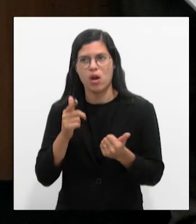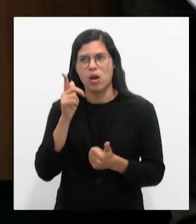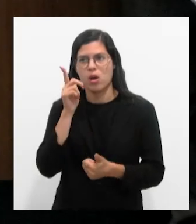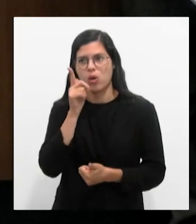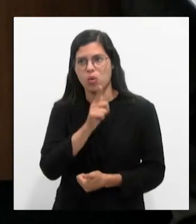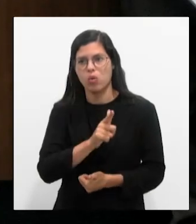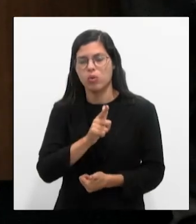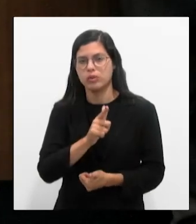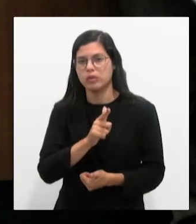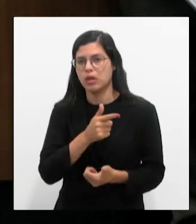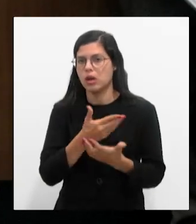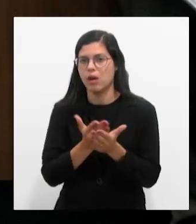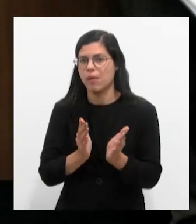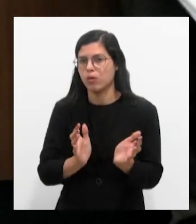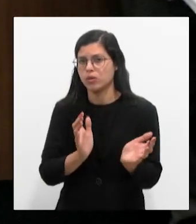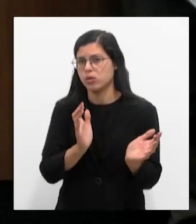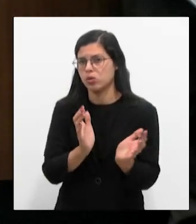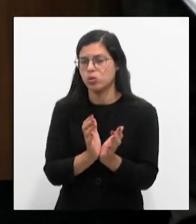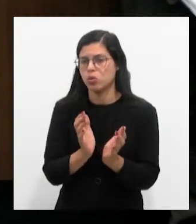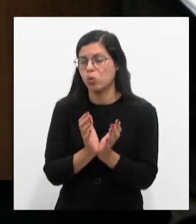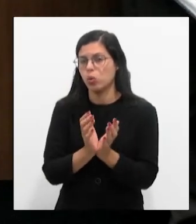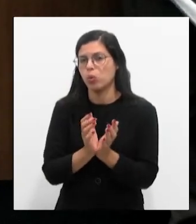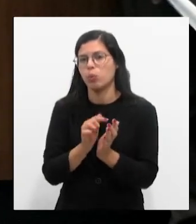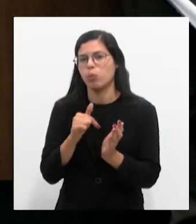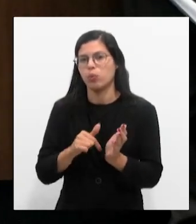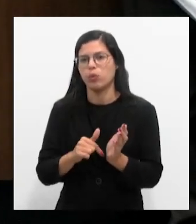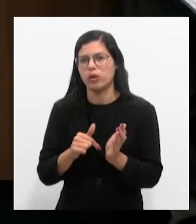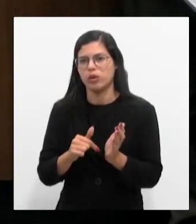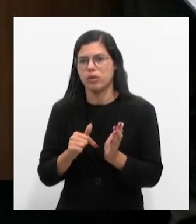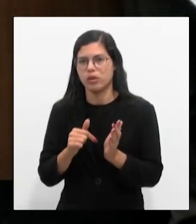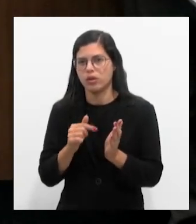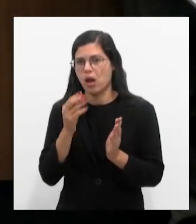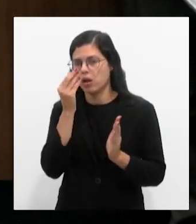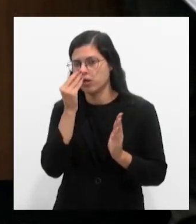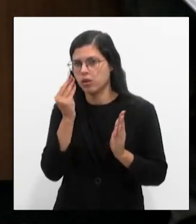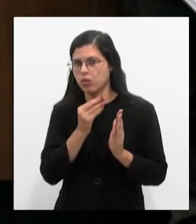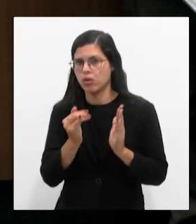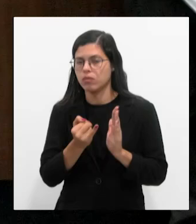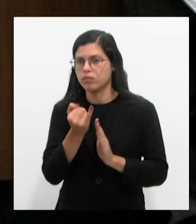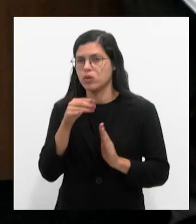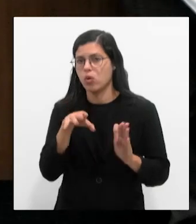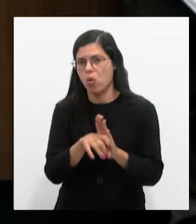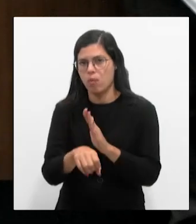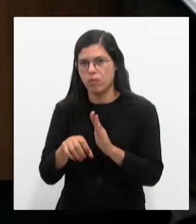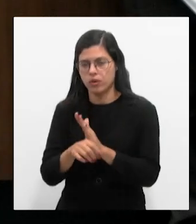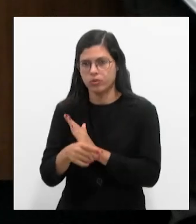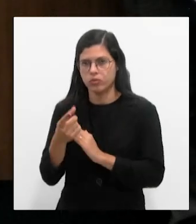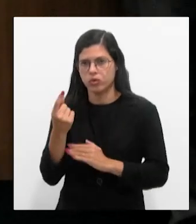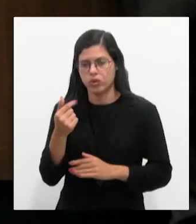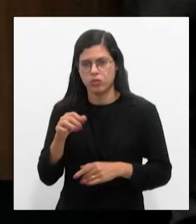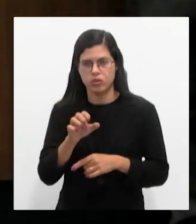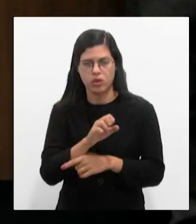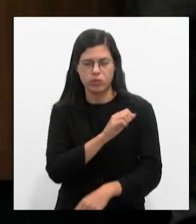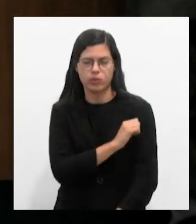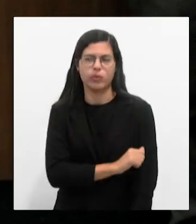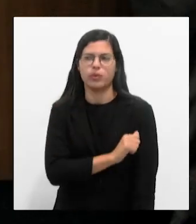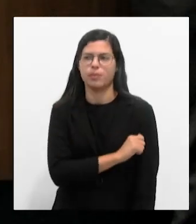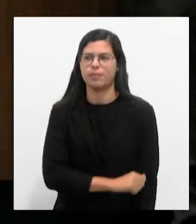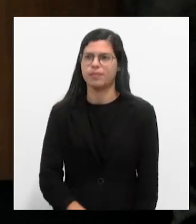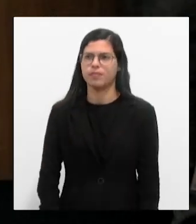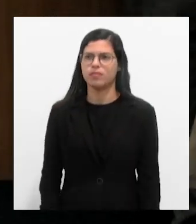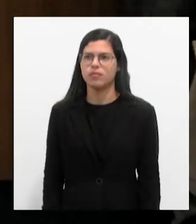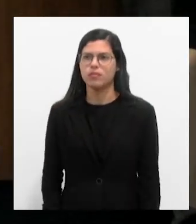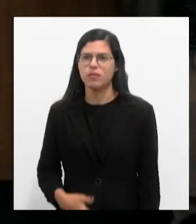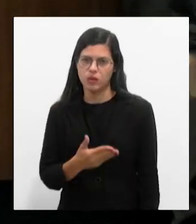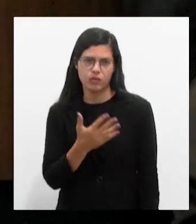eu chamo de uma quadrilha que está usurpando, sonegando e assaltando os cofres do Rio de Janeiro. Senhor presidente, Vossa Excelência